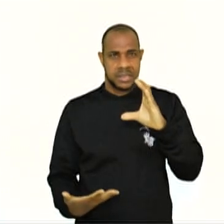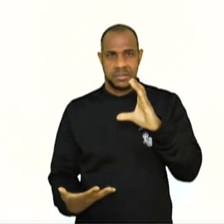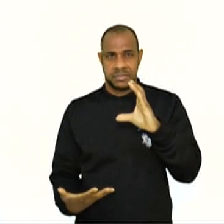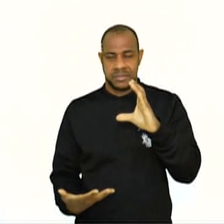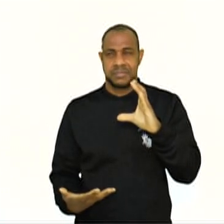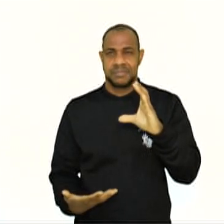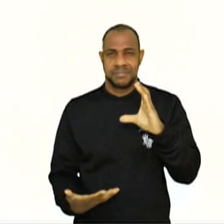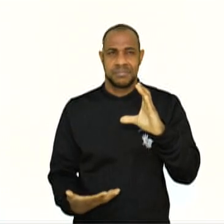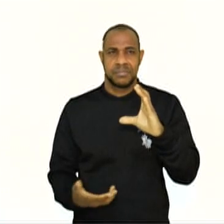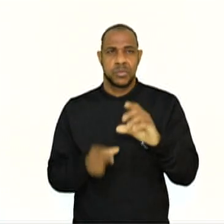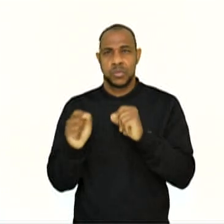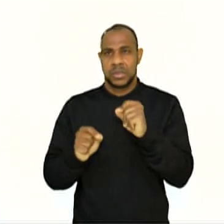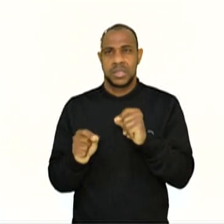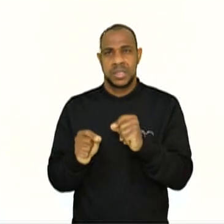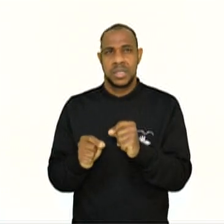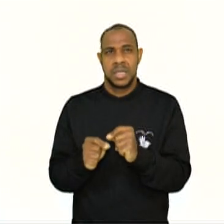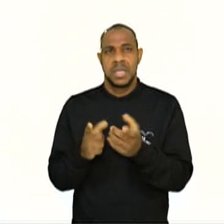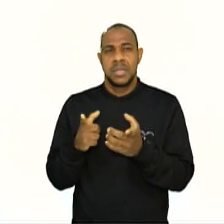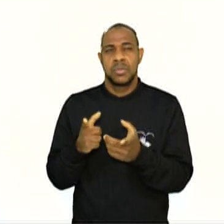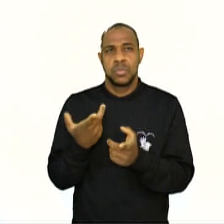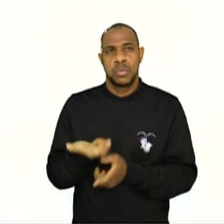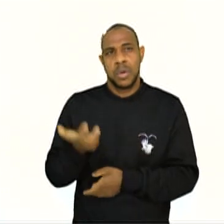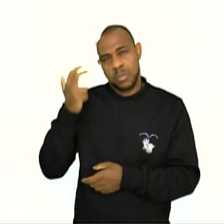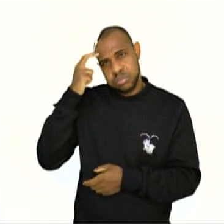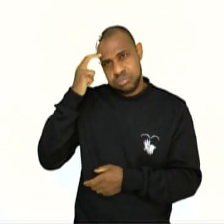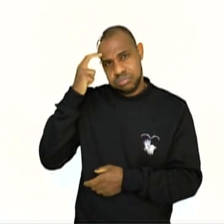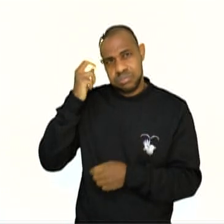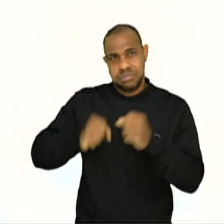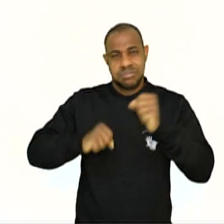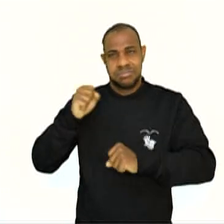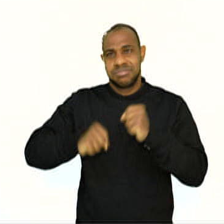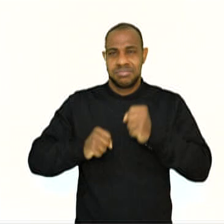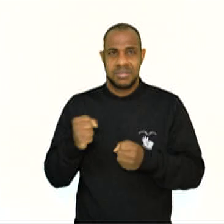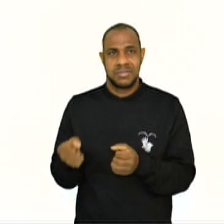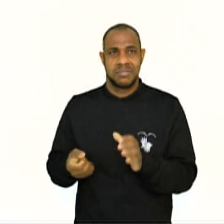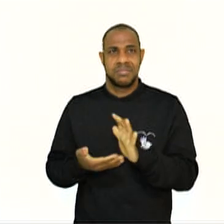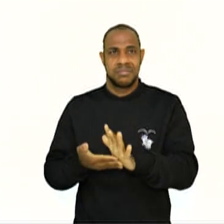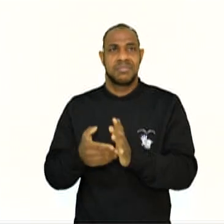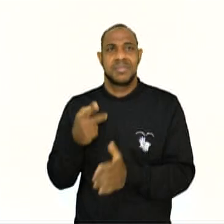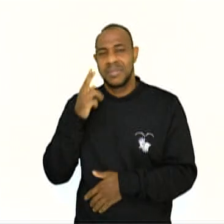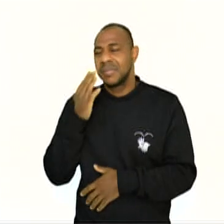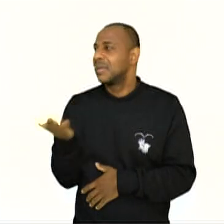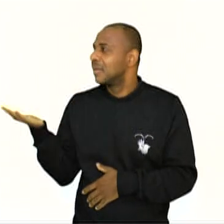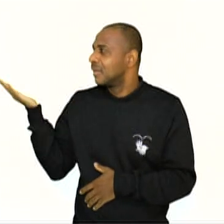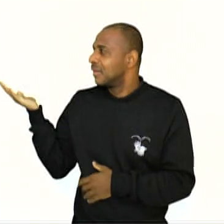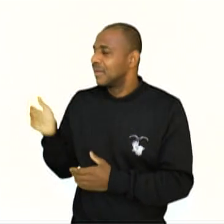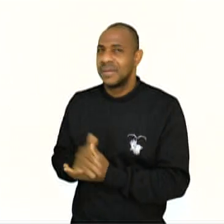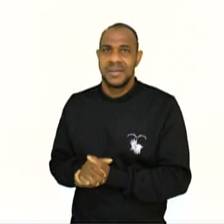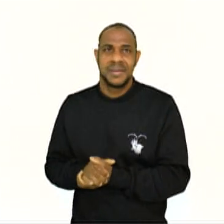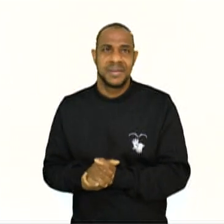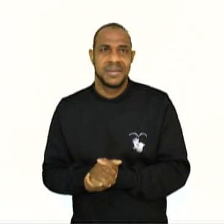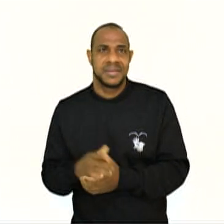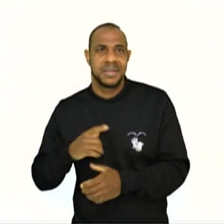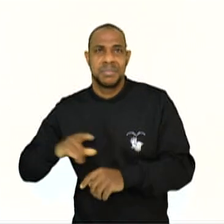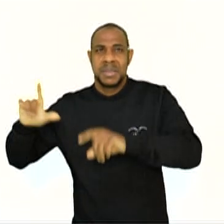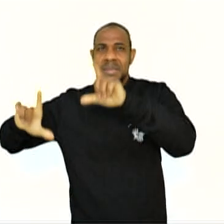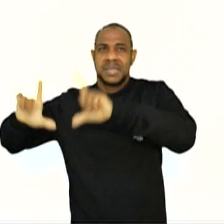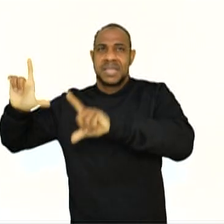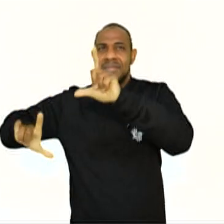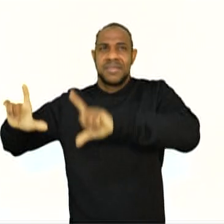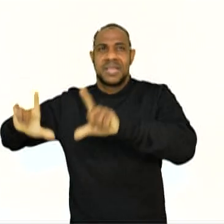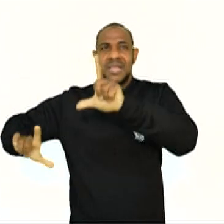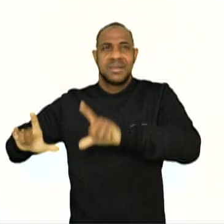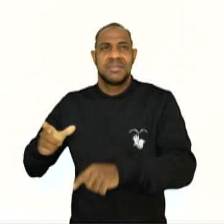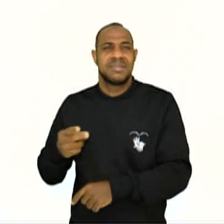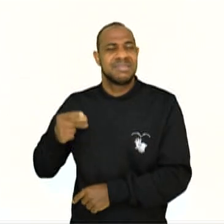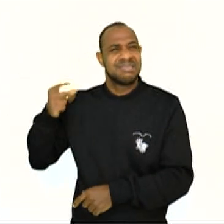dessas produções culturais massificadas. E ali do lado direito do slide você tem ali uma televisão. Por incrível que